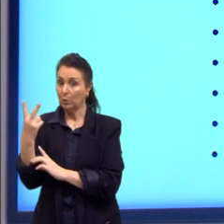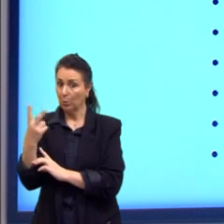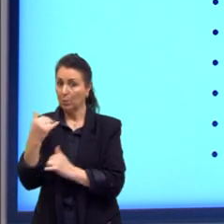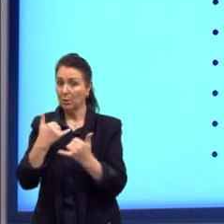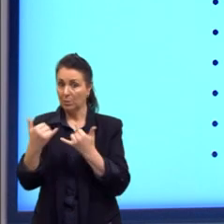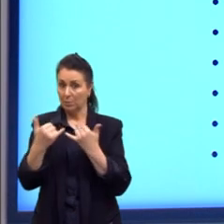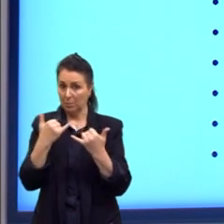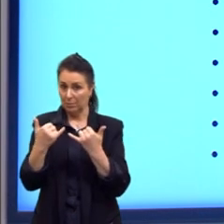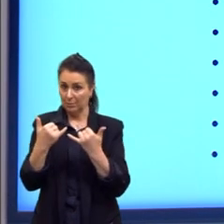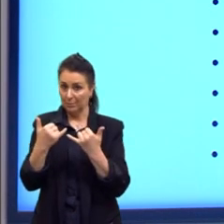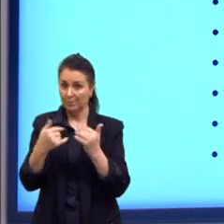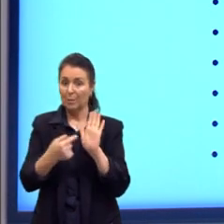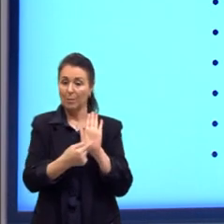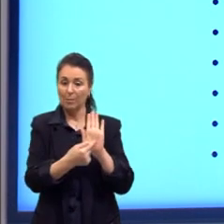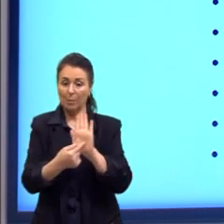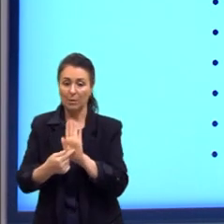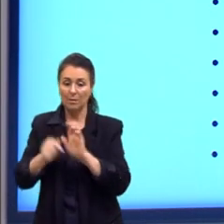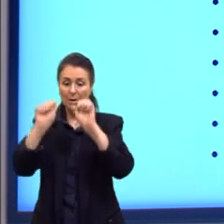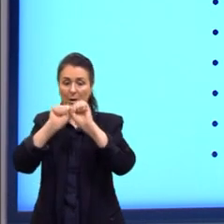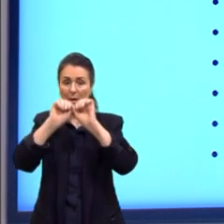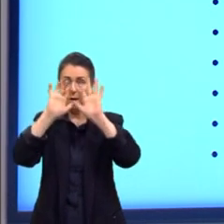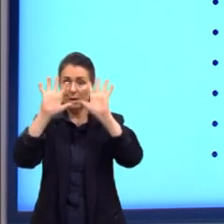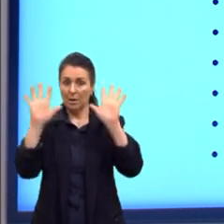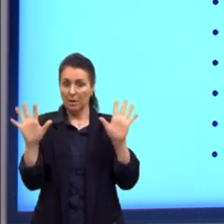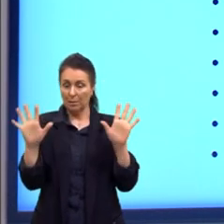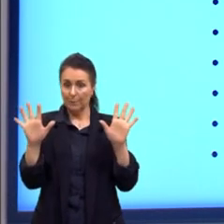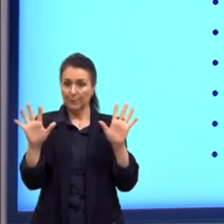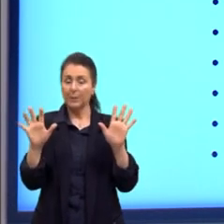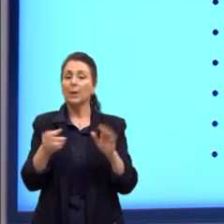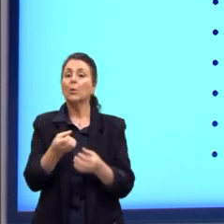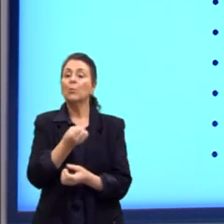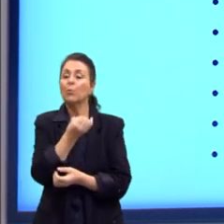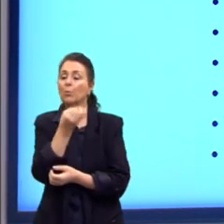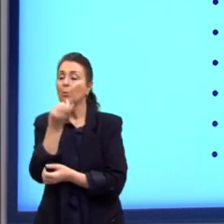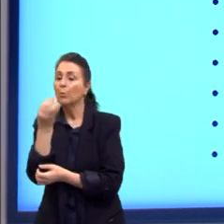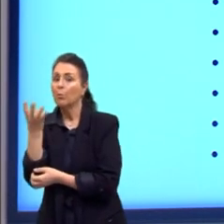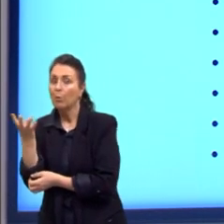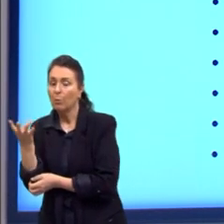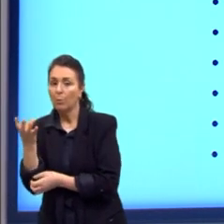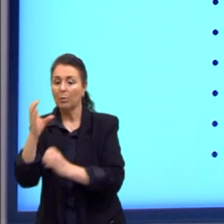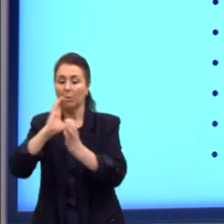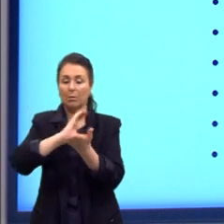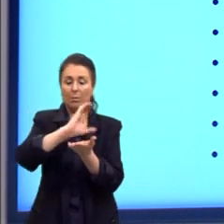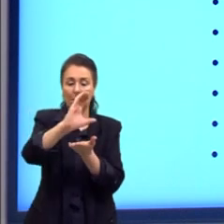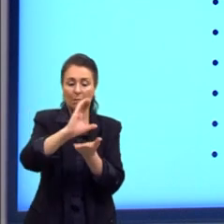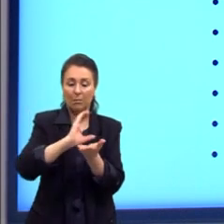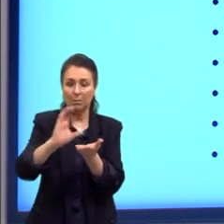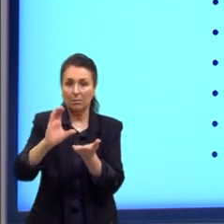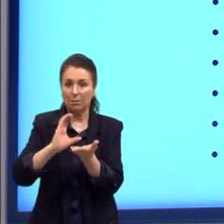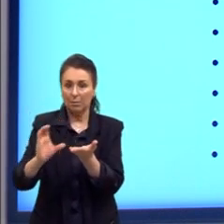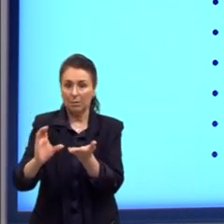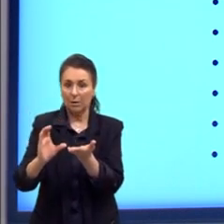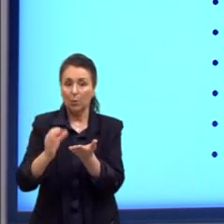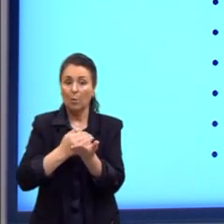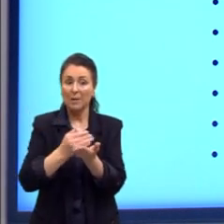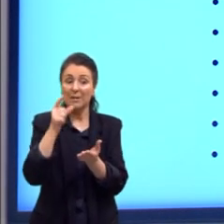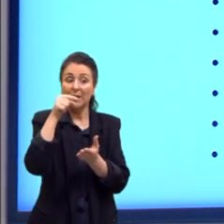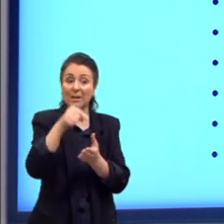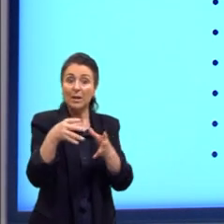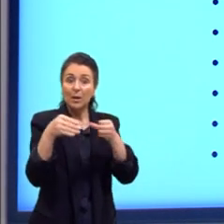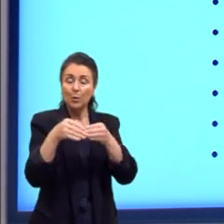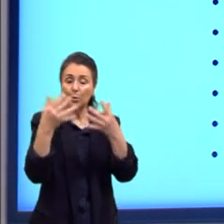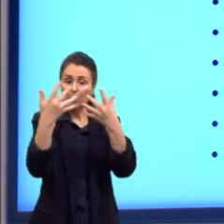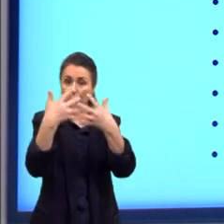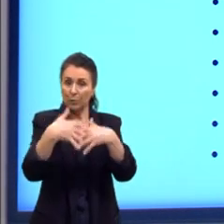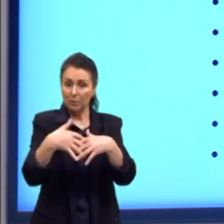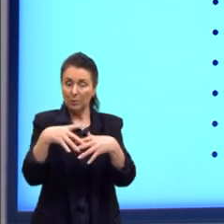de outro lado da cadeia pra gente ver que eu sempre vou contar a minha cadeia carbônica a partir daquele grupo funcional neste